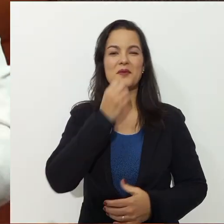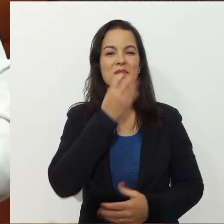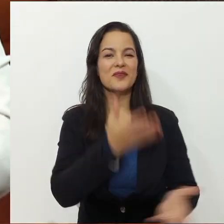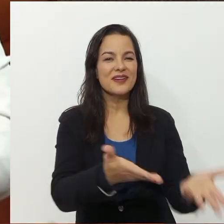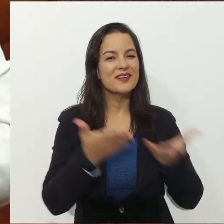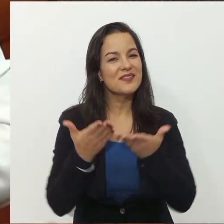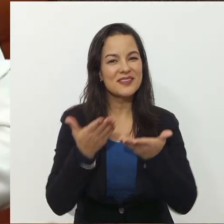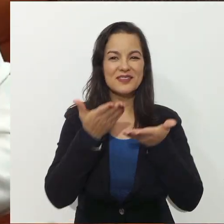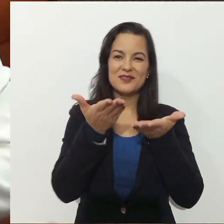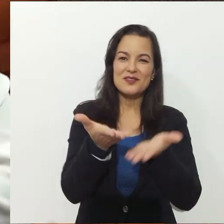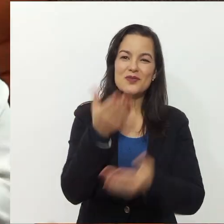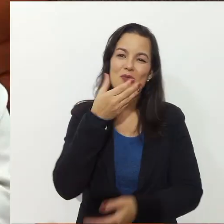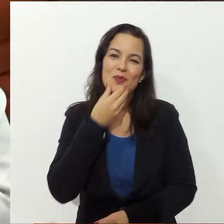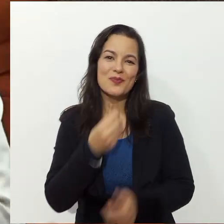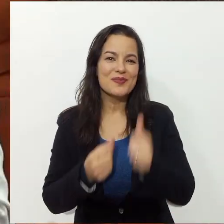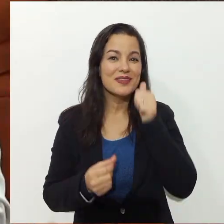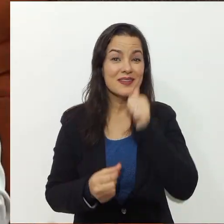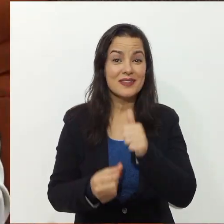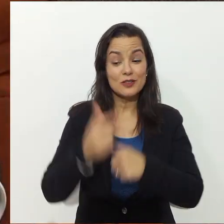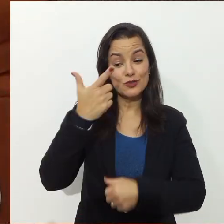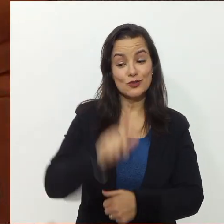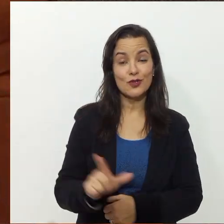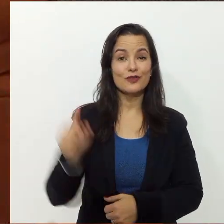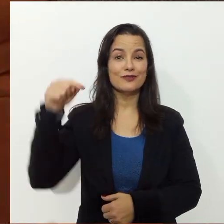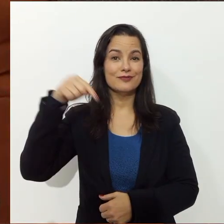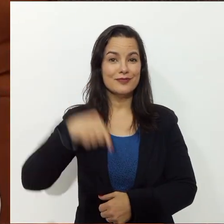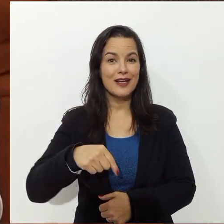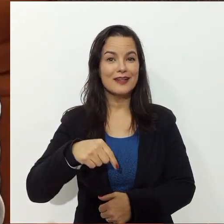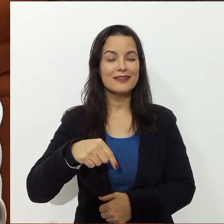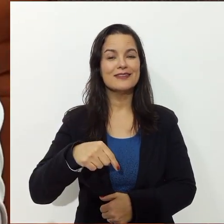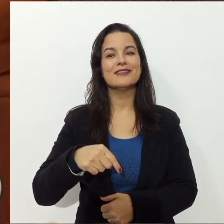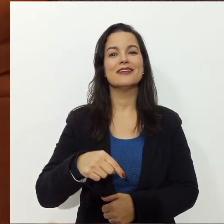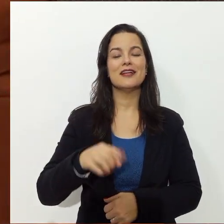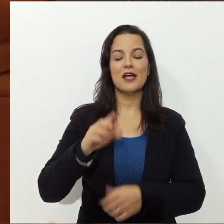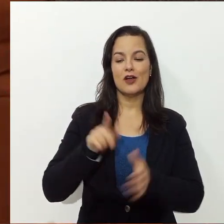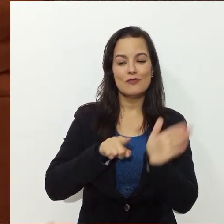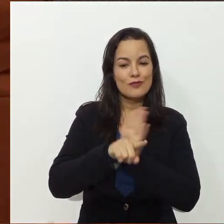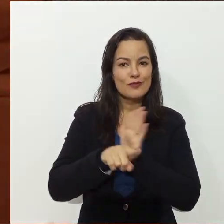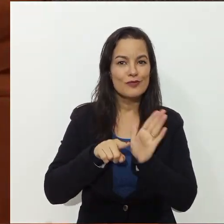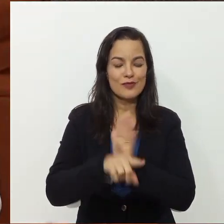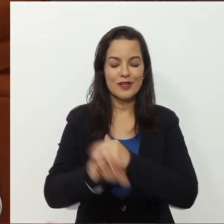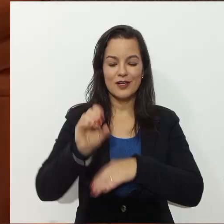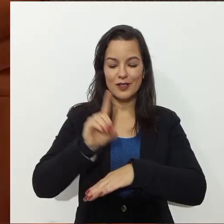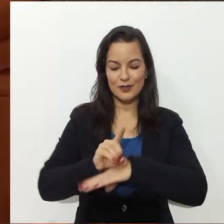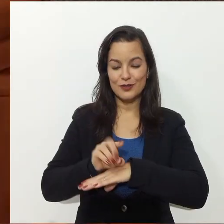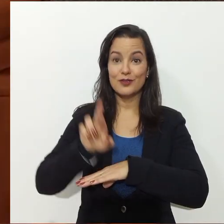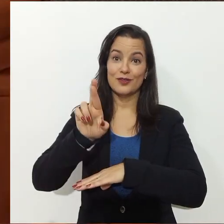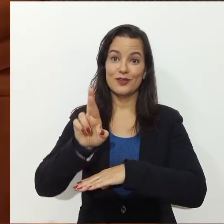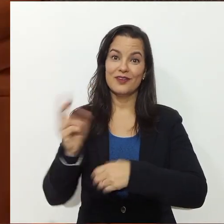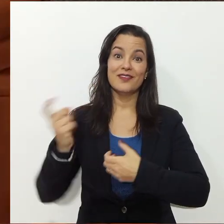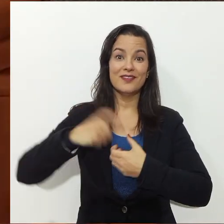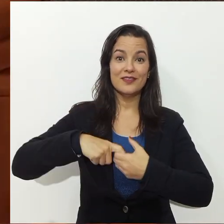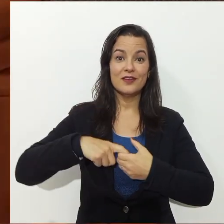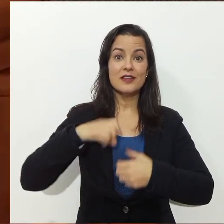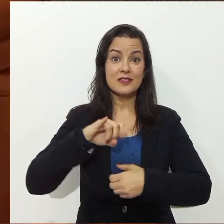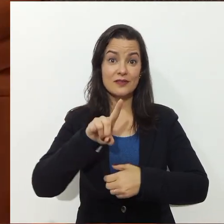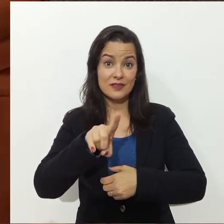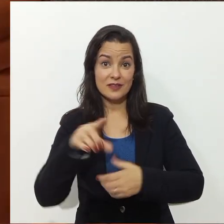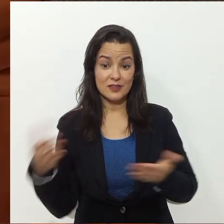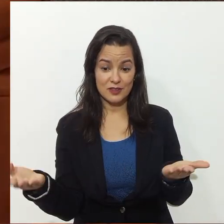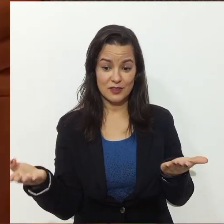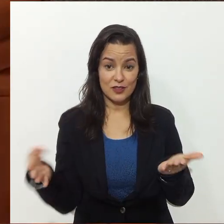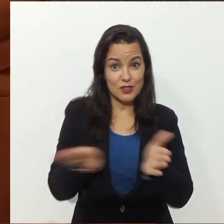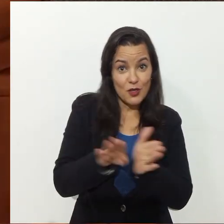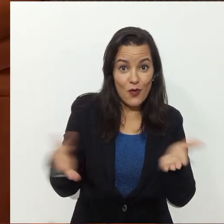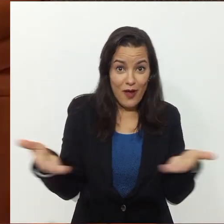Seja bem-vindo ou bem-vinda mais uma vez. Consulta ao Doutor está de volta. Caso você tenha acabado de chegar, hoje, gente,